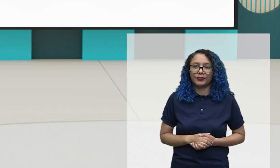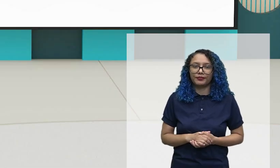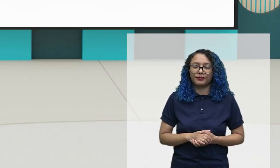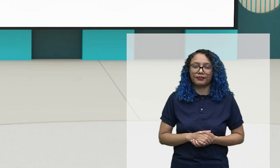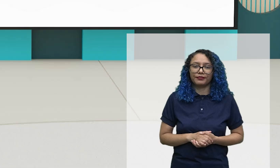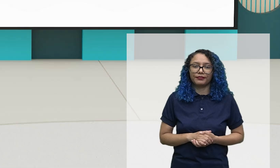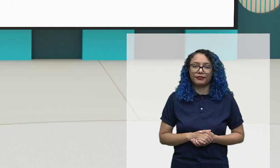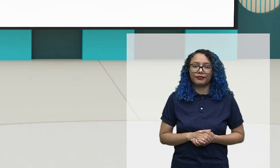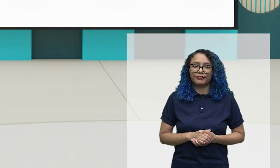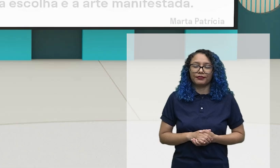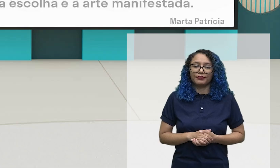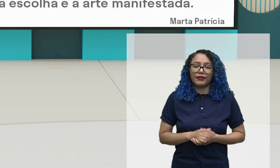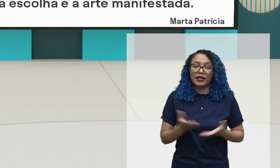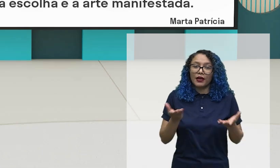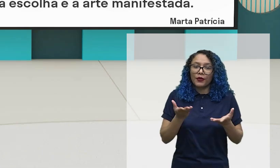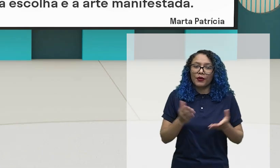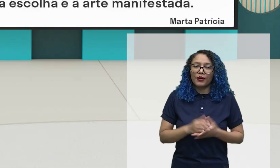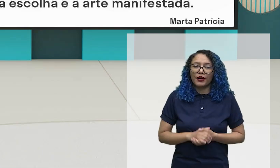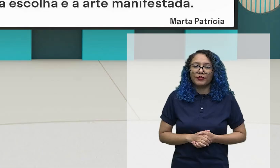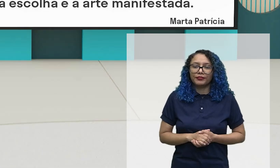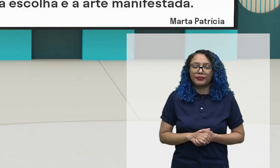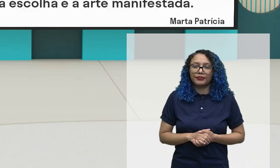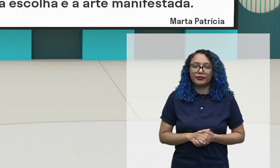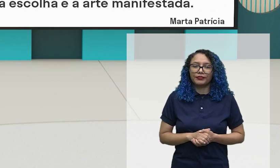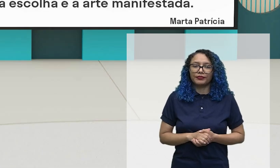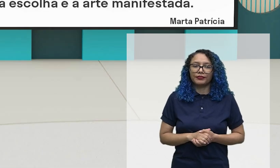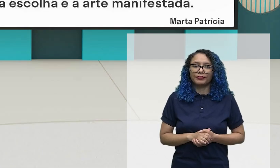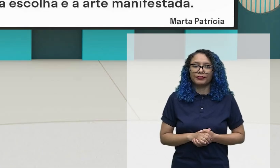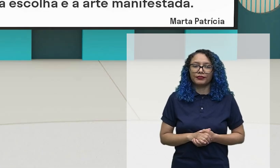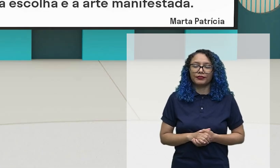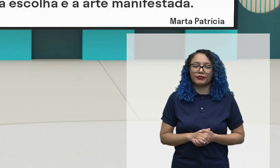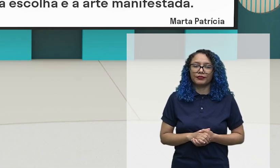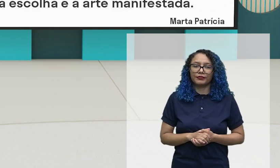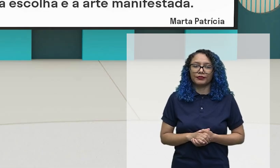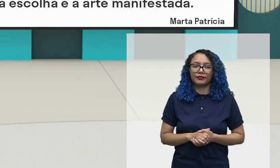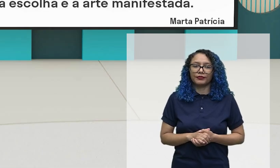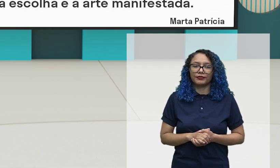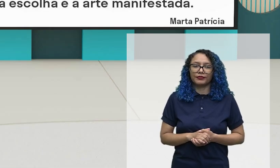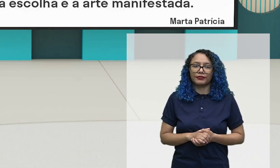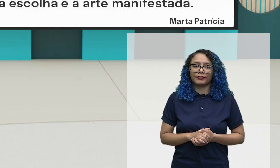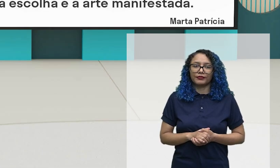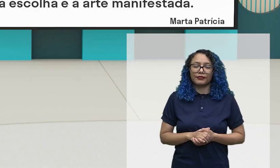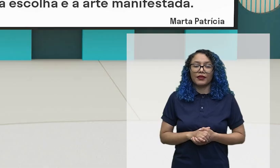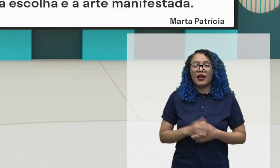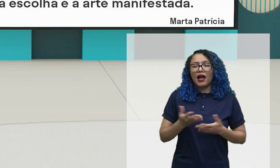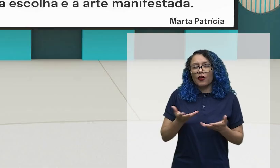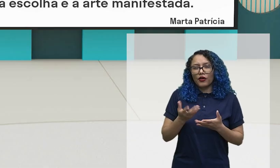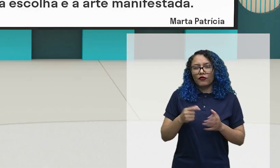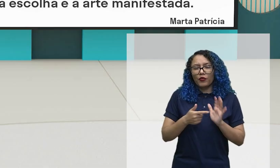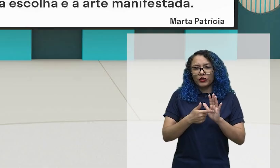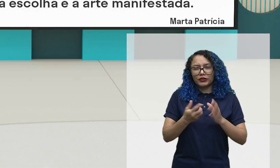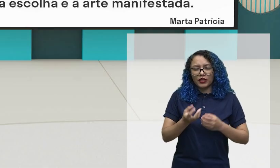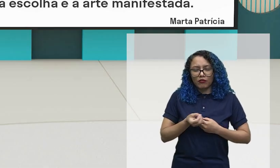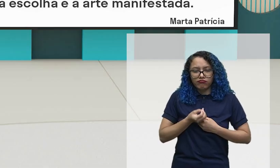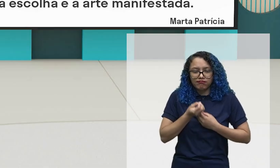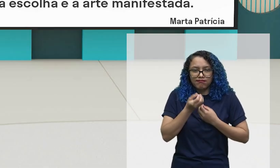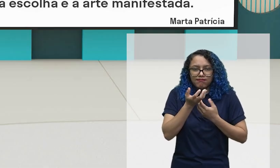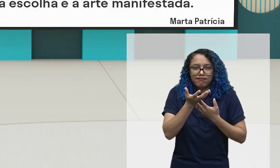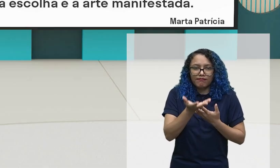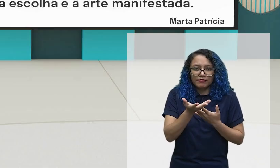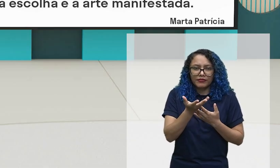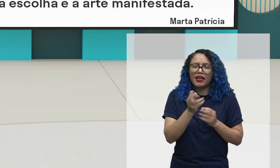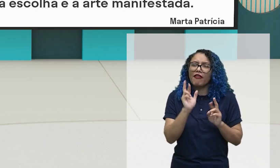vai avançando e eu trago para vocês algo que eu consegui enxergar